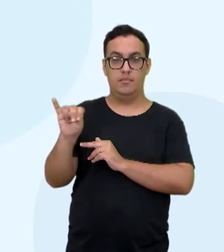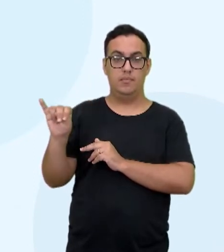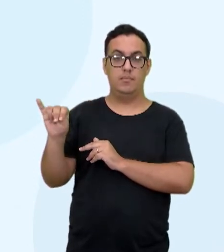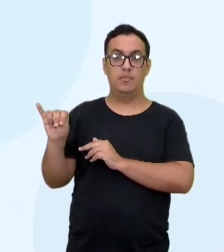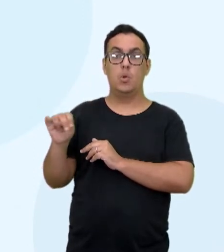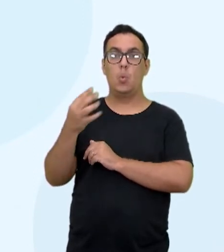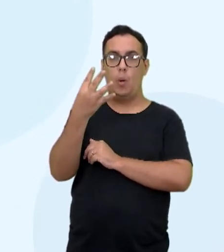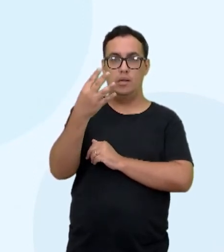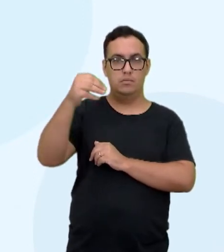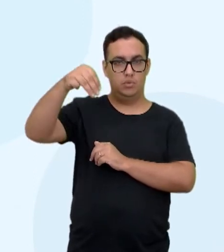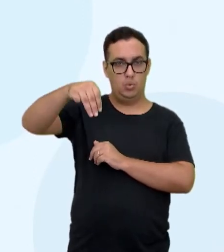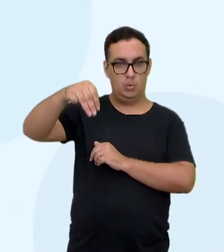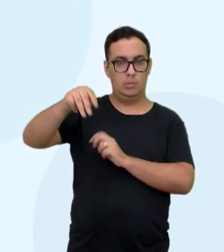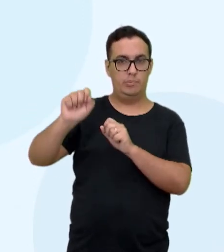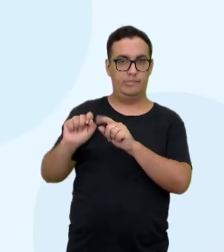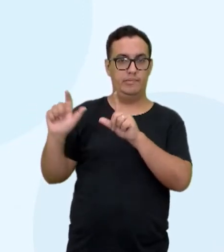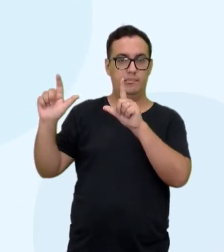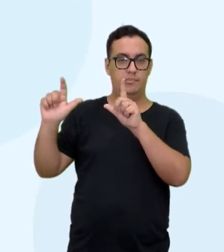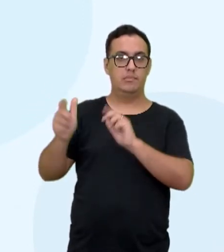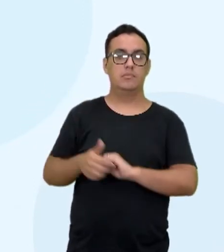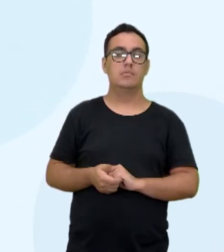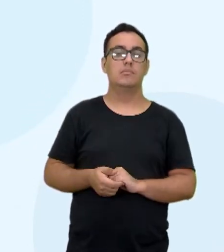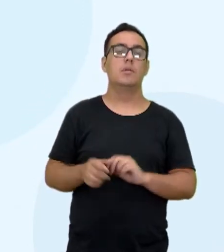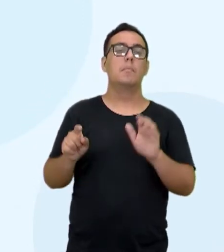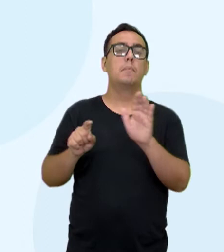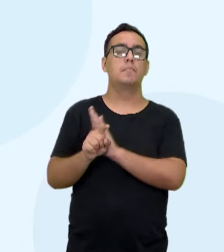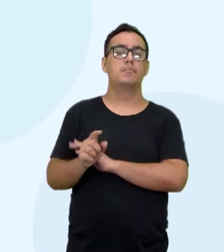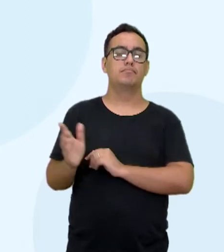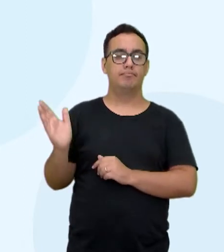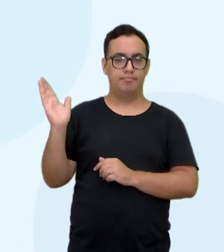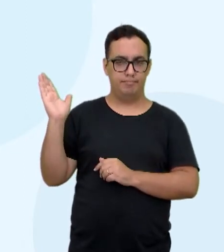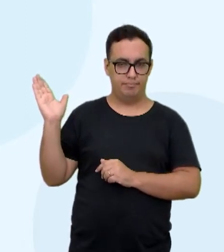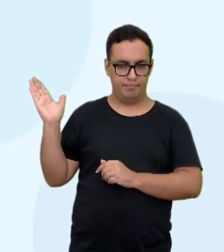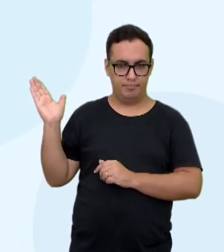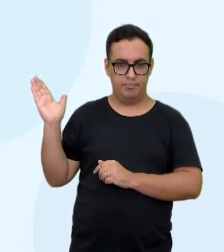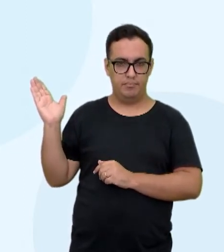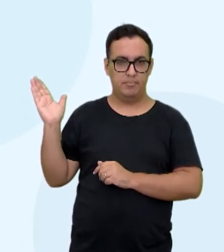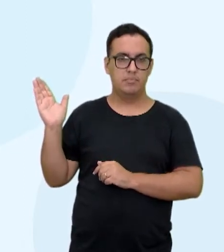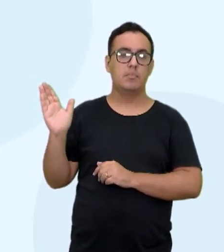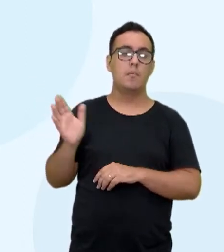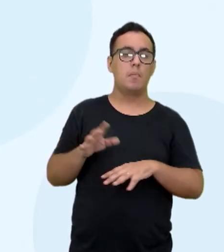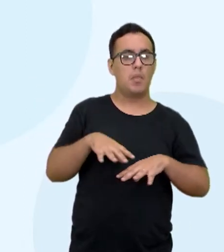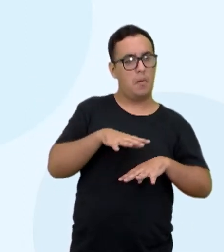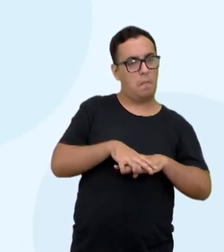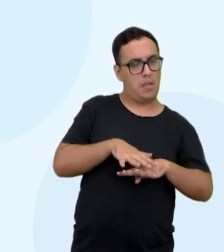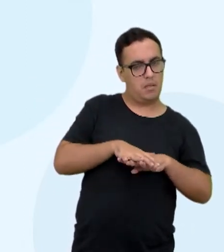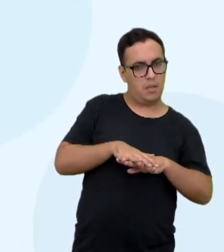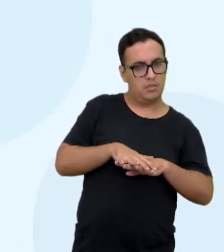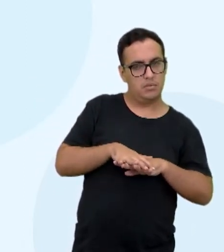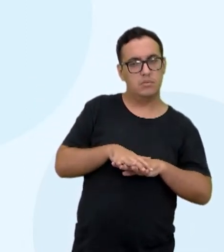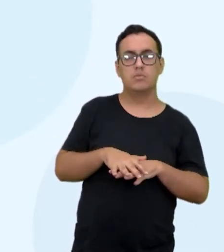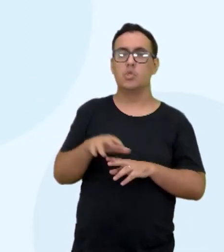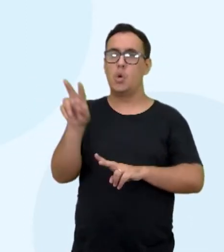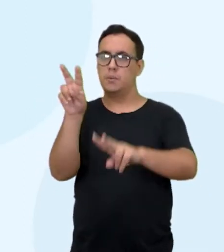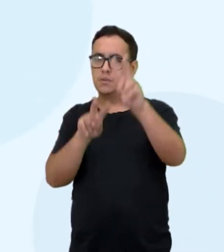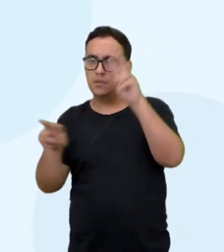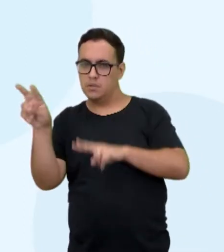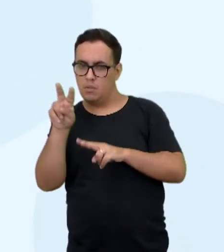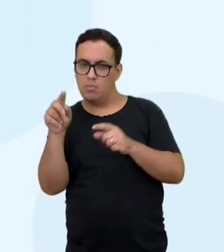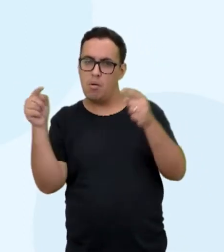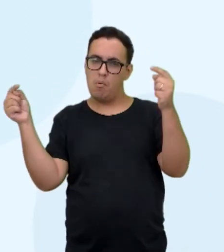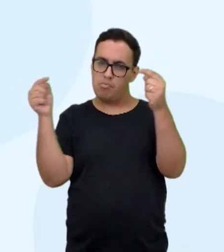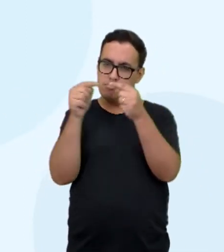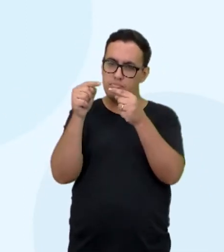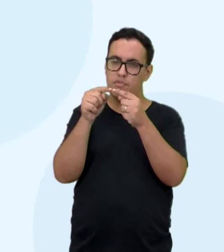4 minutinhos. E a pergunta diz o seguinte: qual é o papel da matemática e da